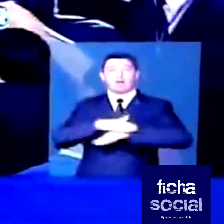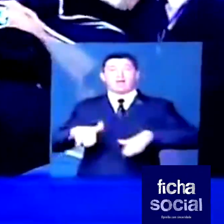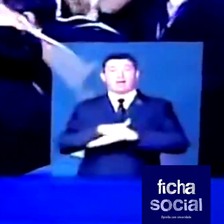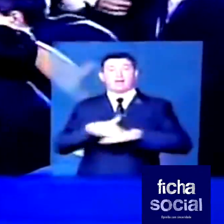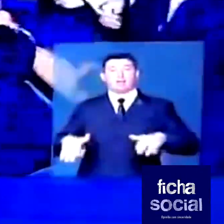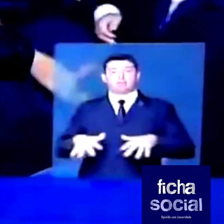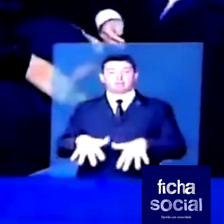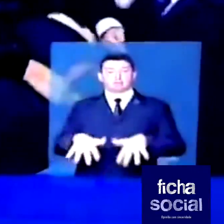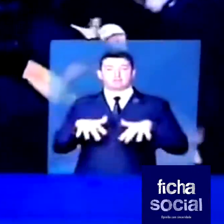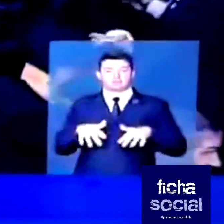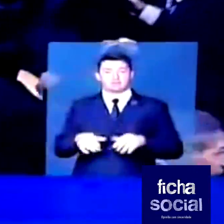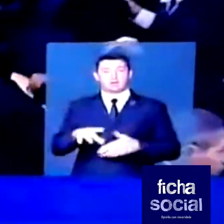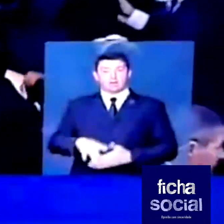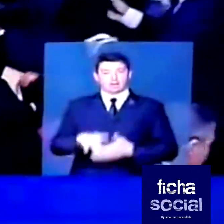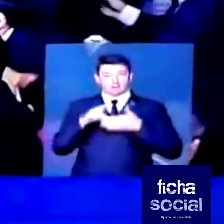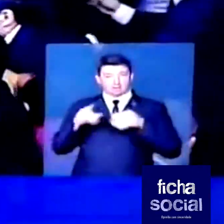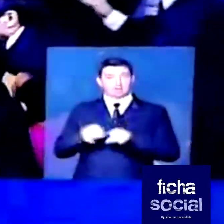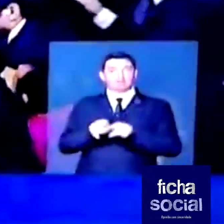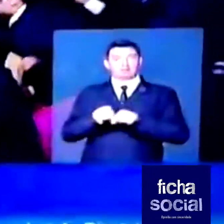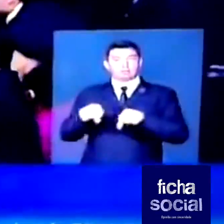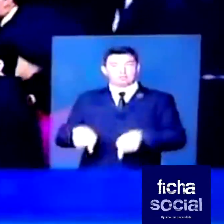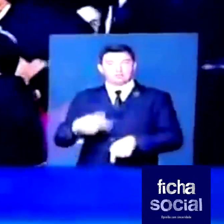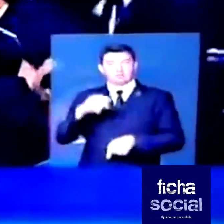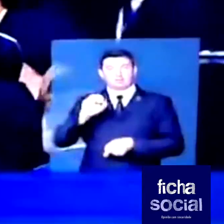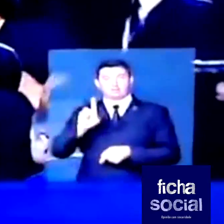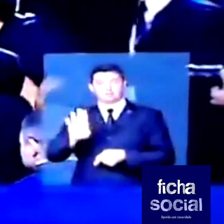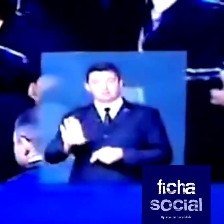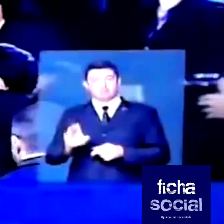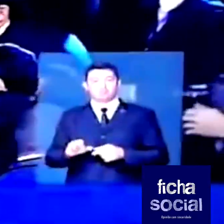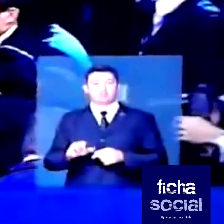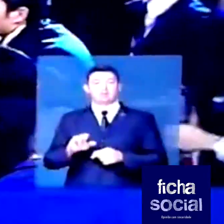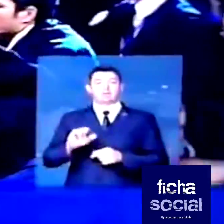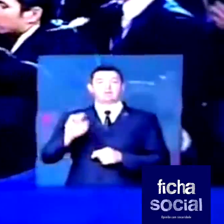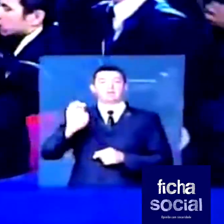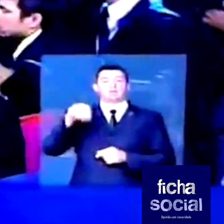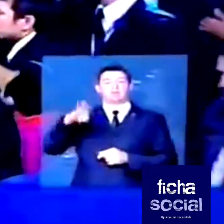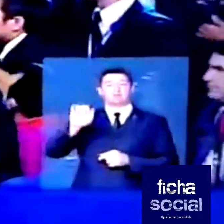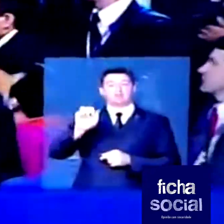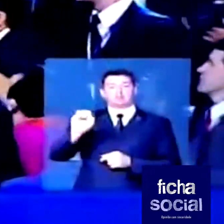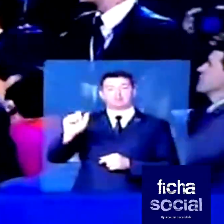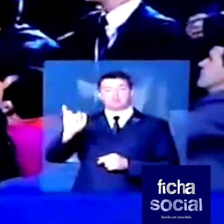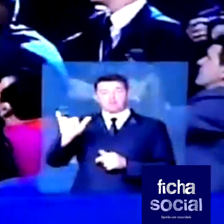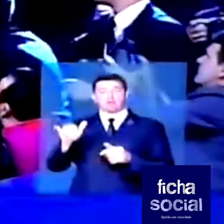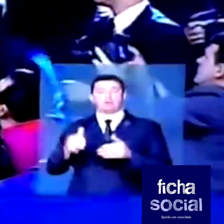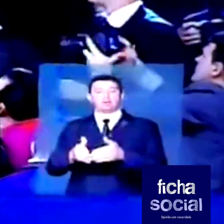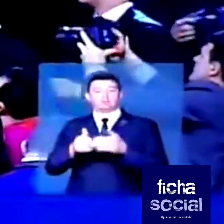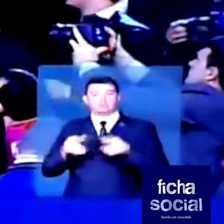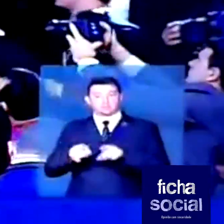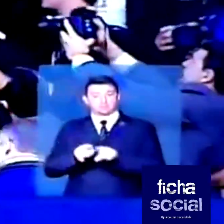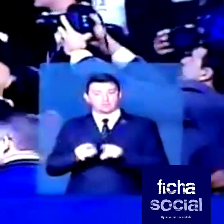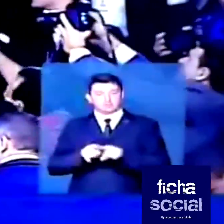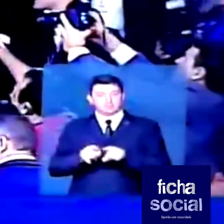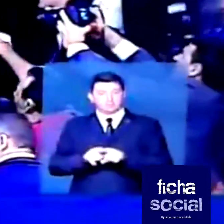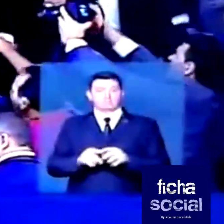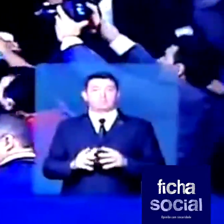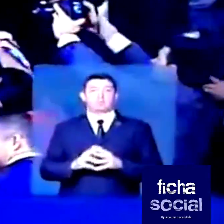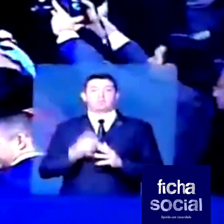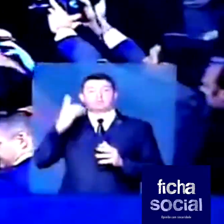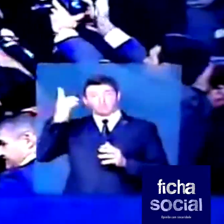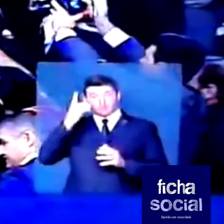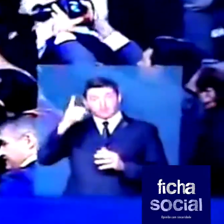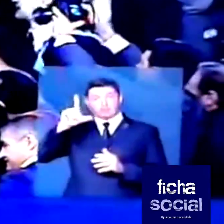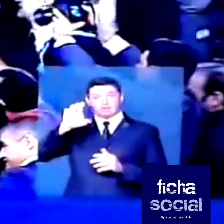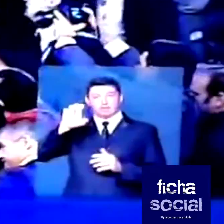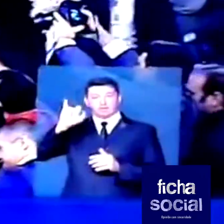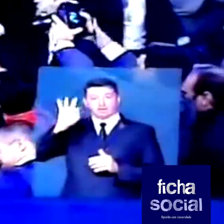São aqui embaixo também lideranças como do PSDB, Antônio Embaçaí, que é o líder do PSDB aqui na Câmara, também o deputado